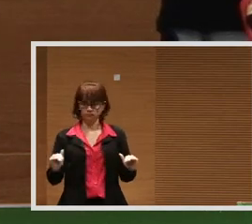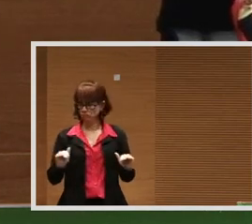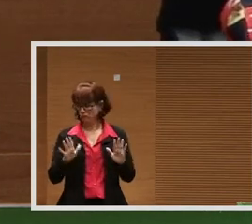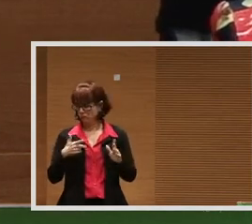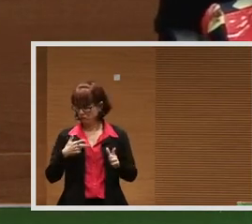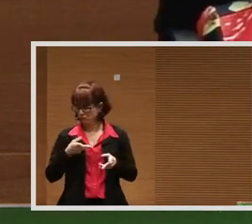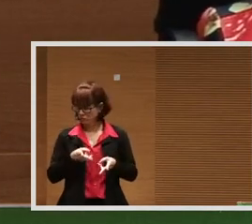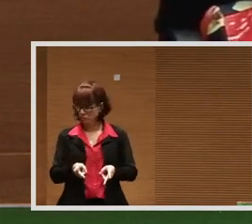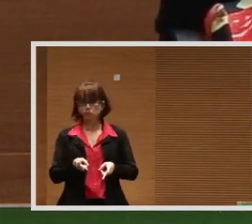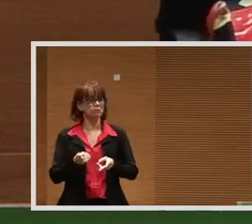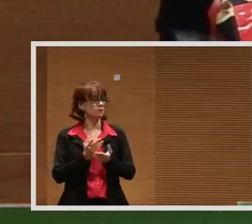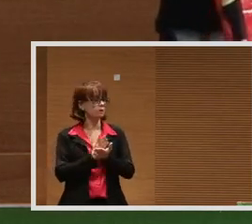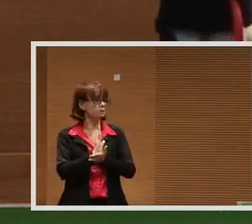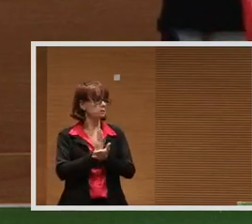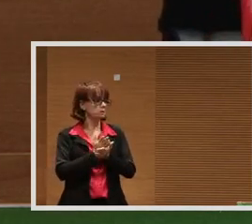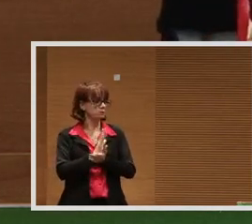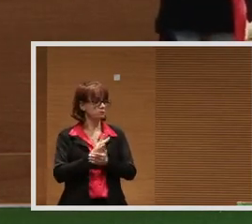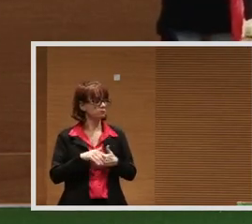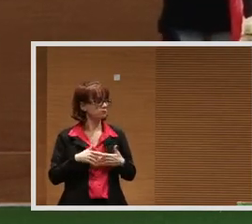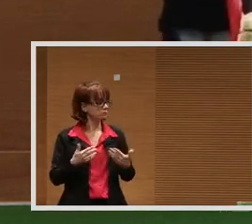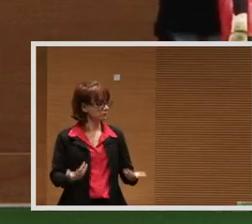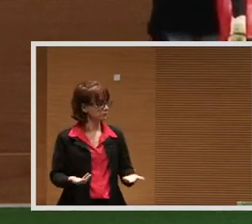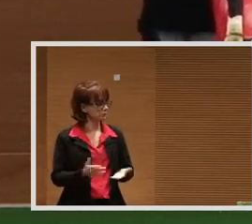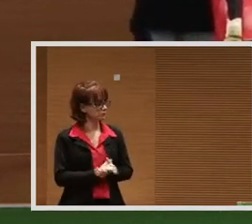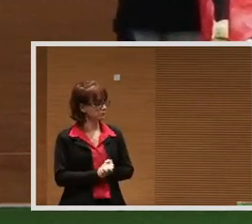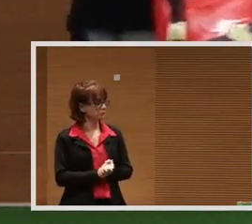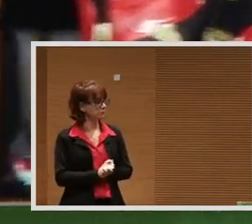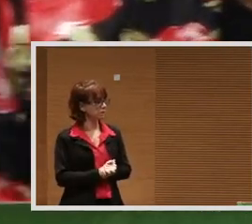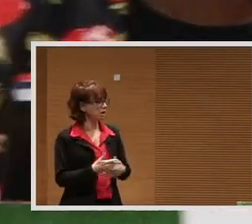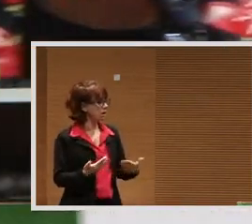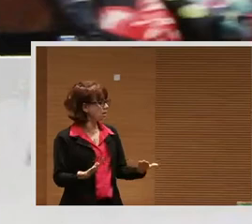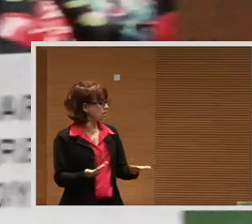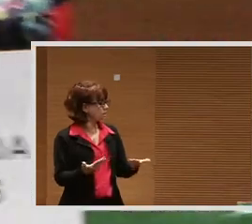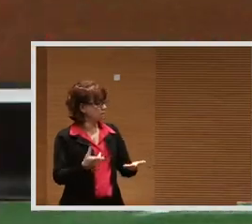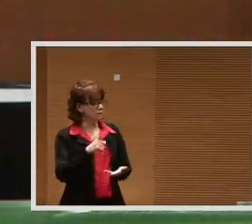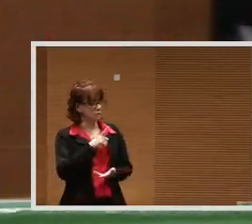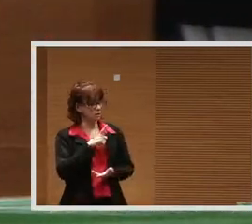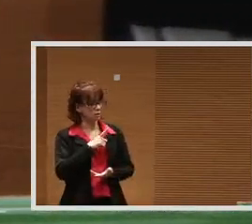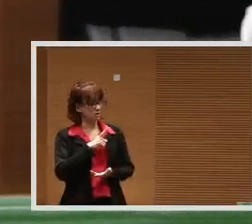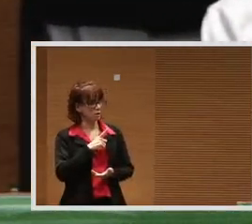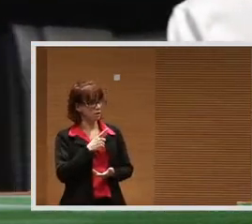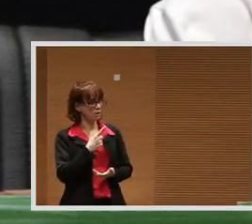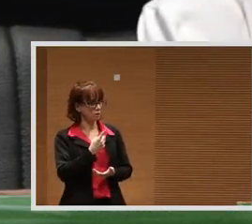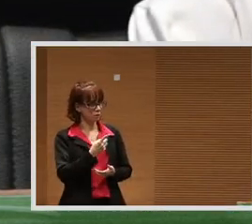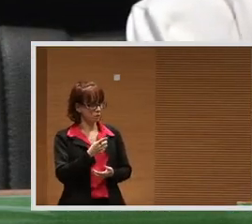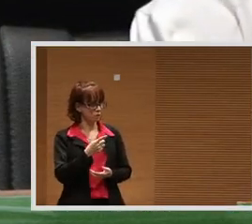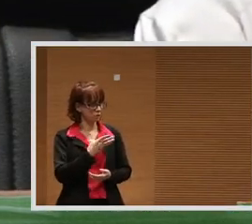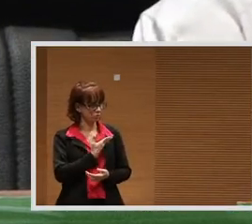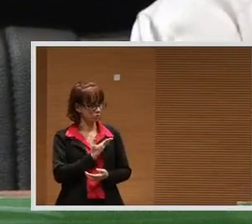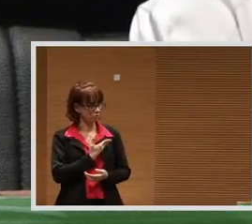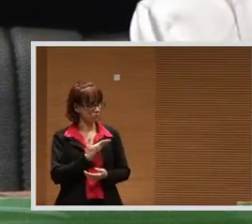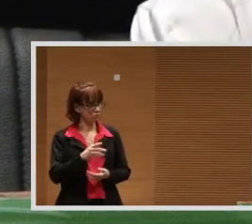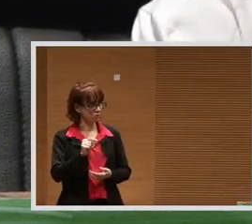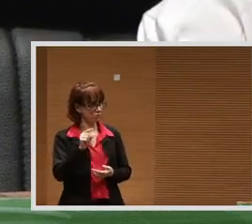continuar incomodando. Bem, gente, vamos ouvir. Tem um colega pedindo faz tempo.